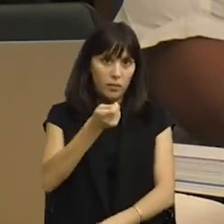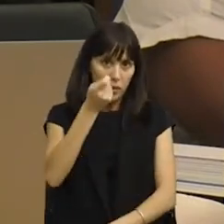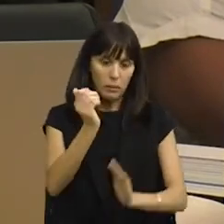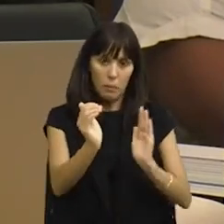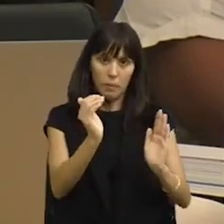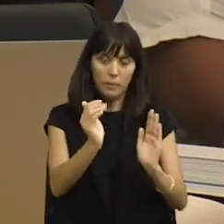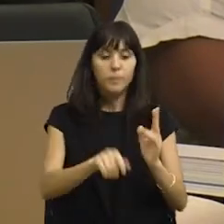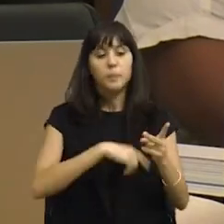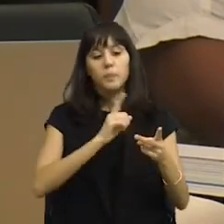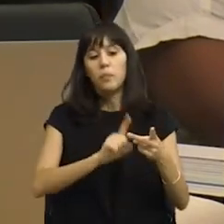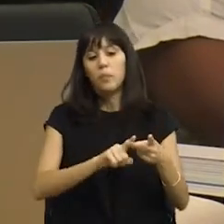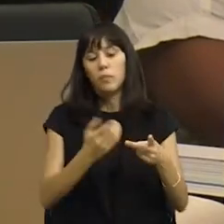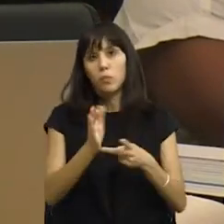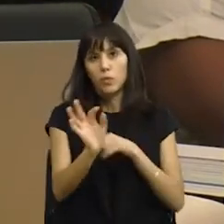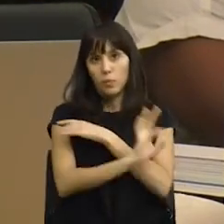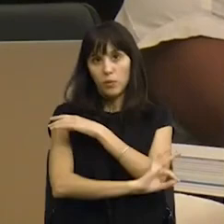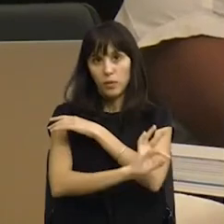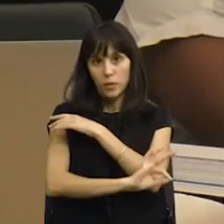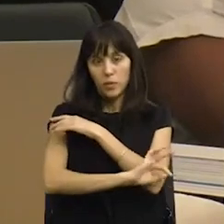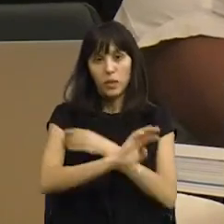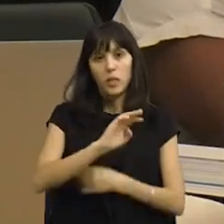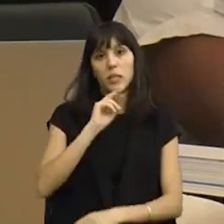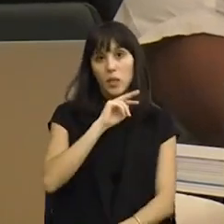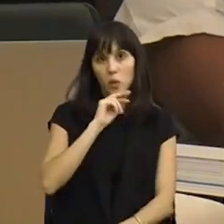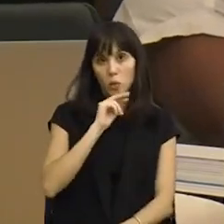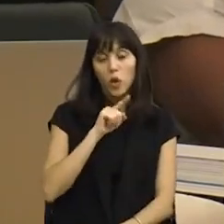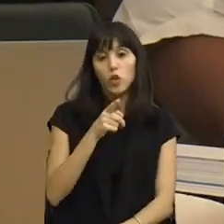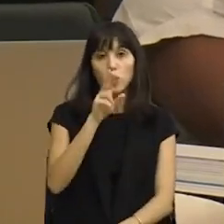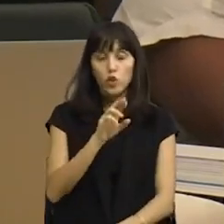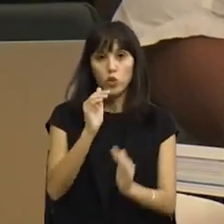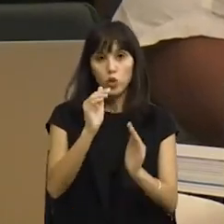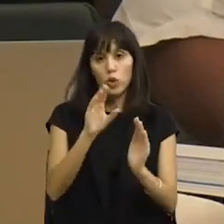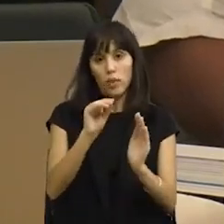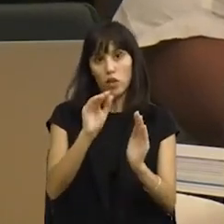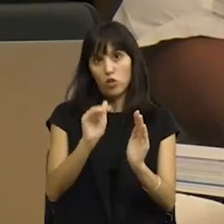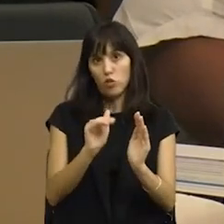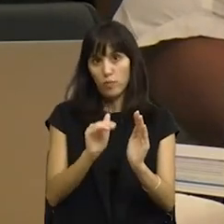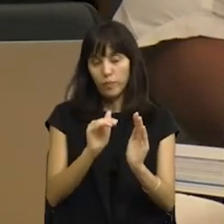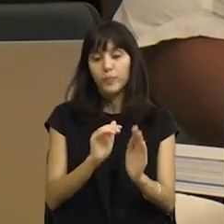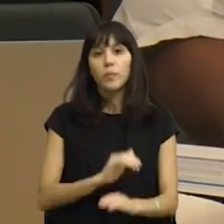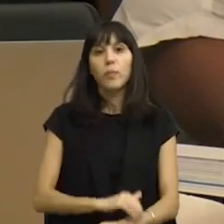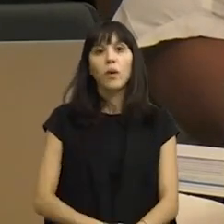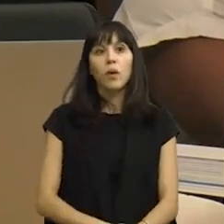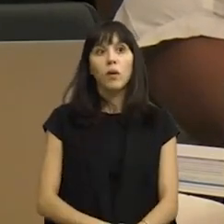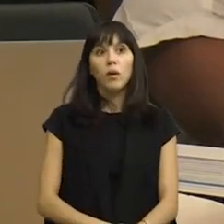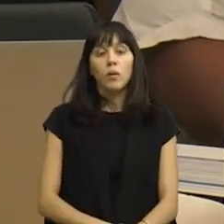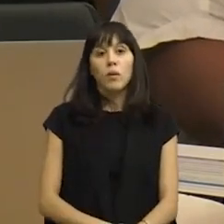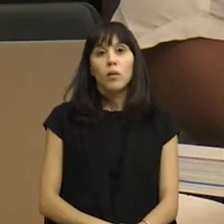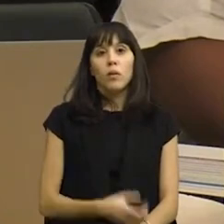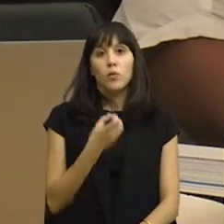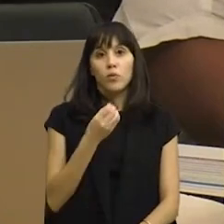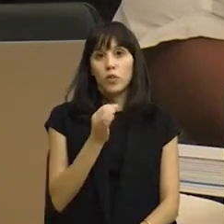rendas, que no caso da freguesia de Santo António, por exemplo, esse valor fica abaixo dos 10, que cerca